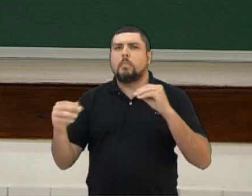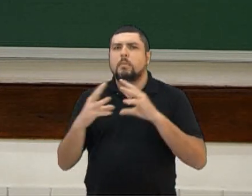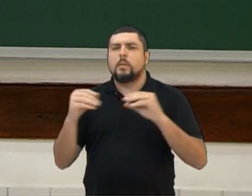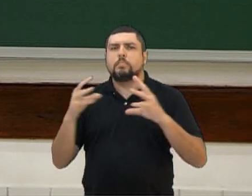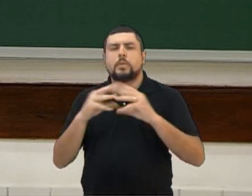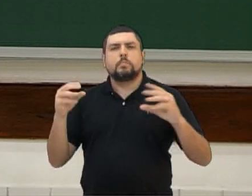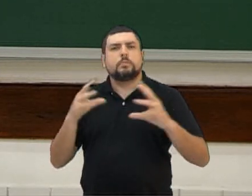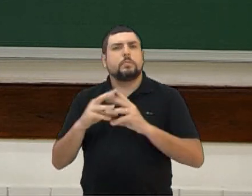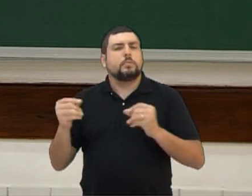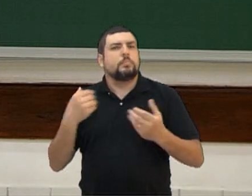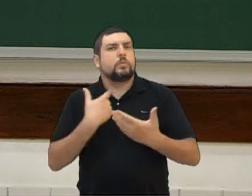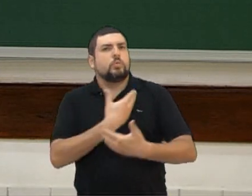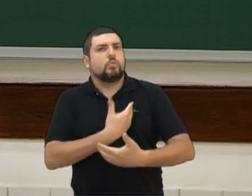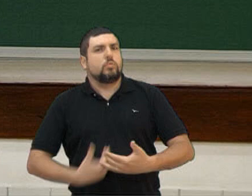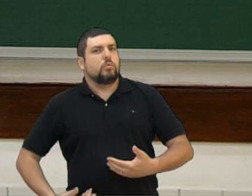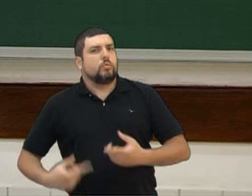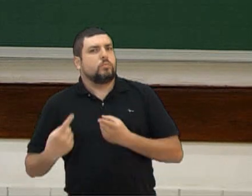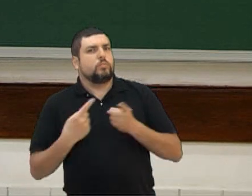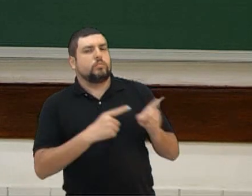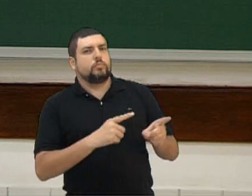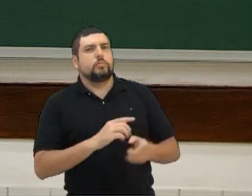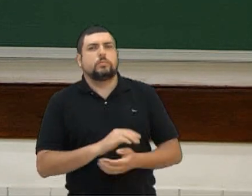contra os inimigos do regime.